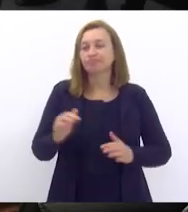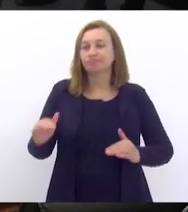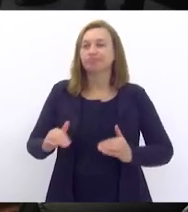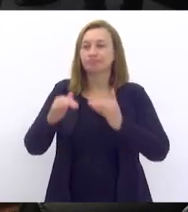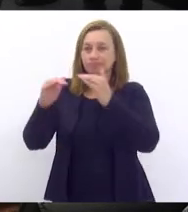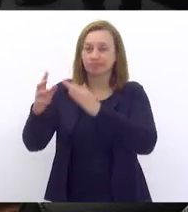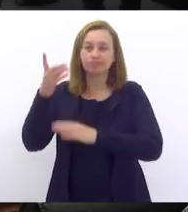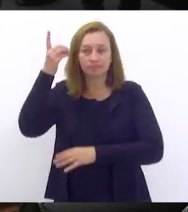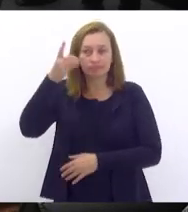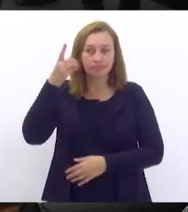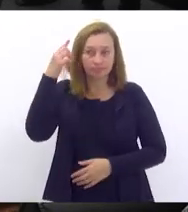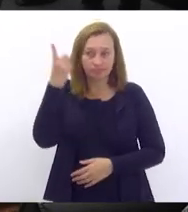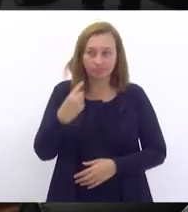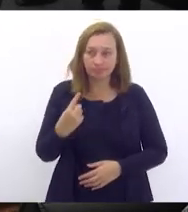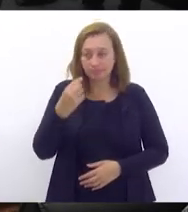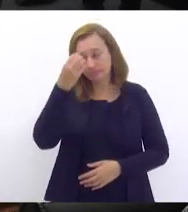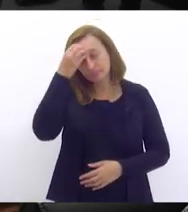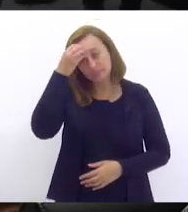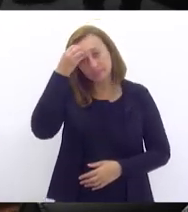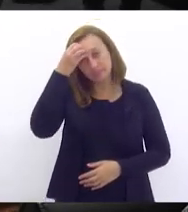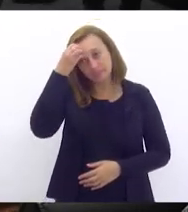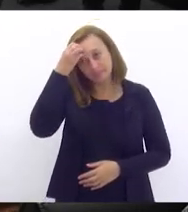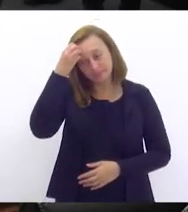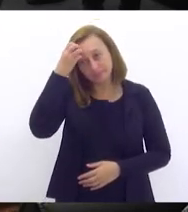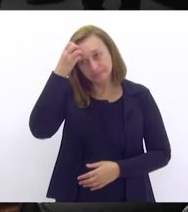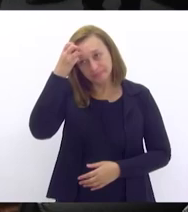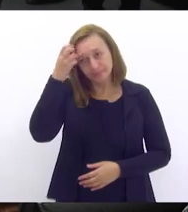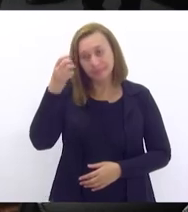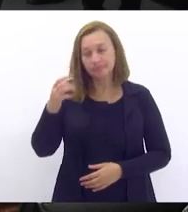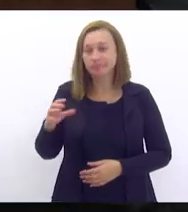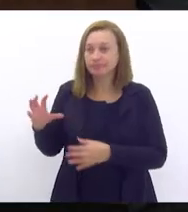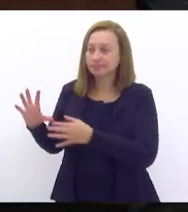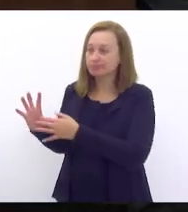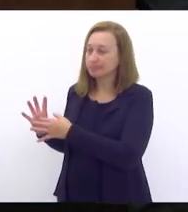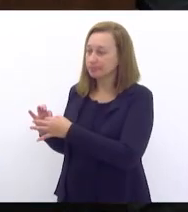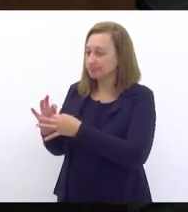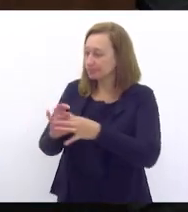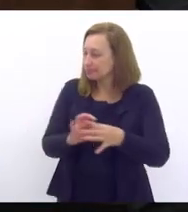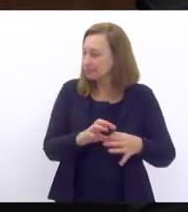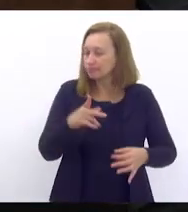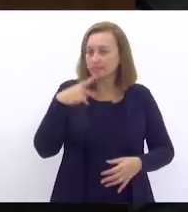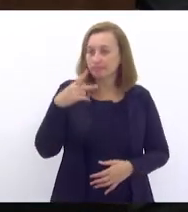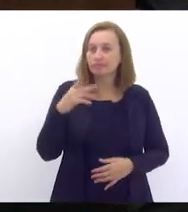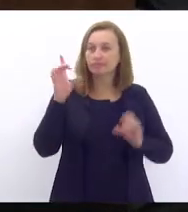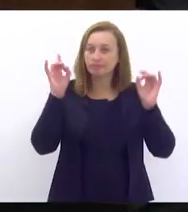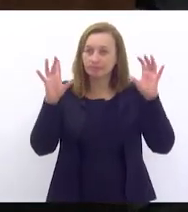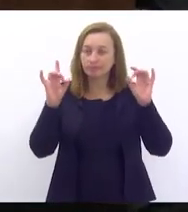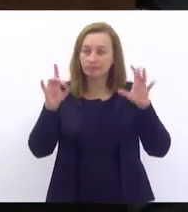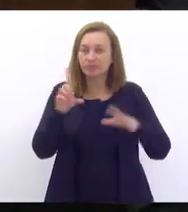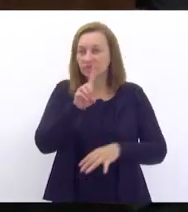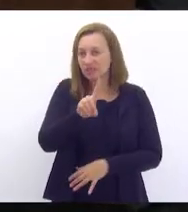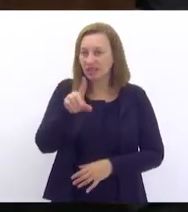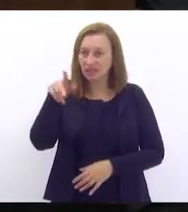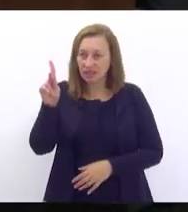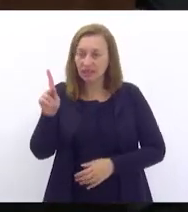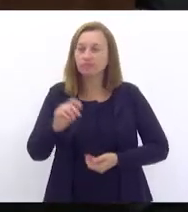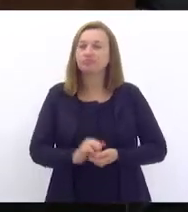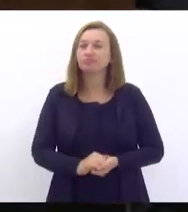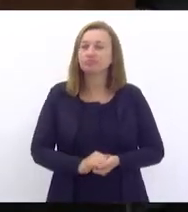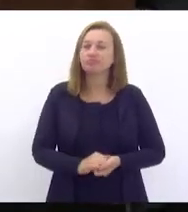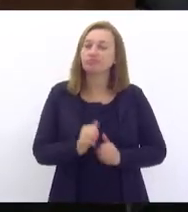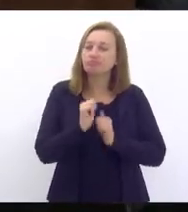excelentíssima deputada Dani Monteiro. Só para fazer coro à sua fala, em especial com relação ao DK, a gente